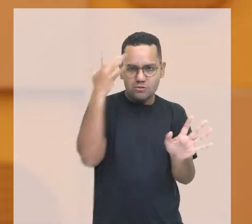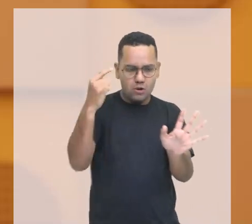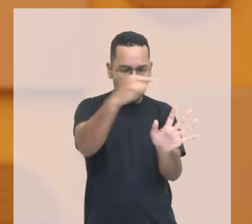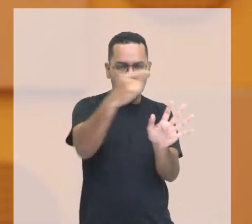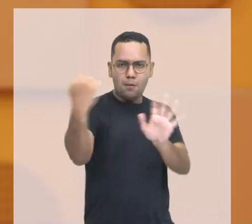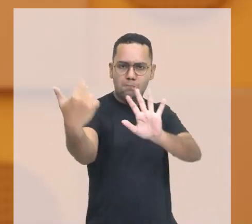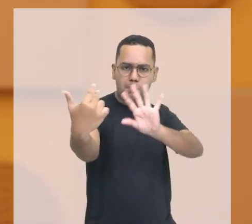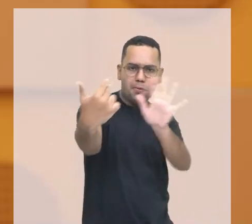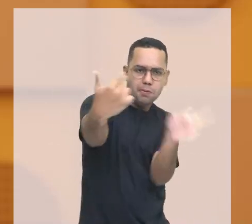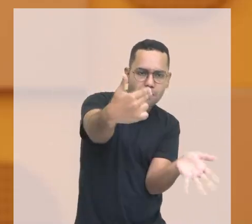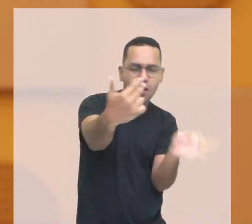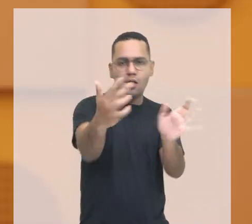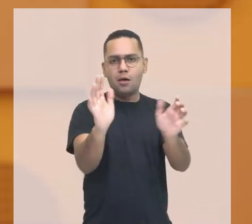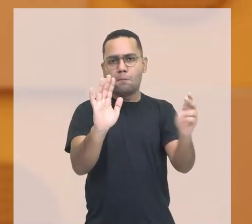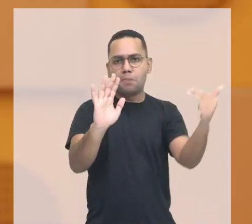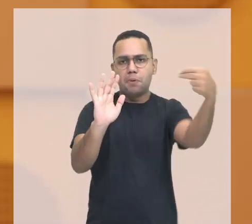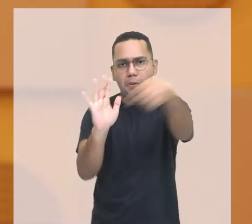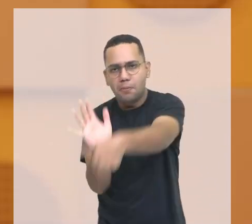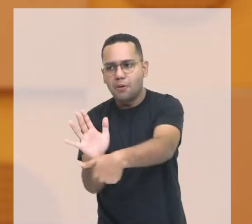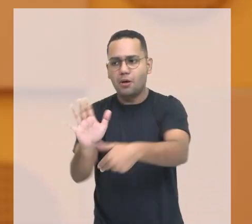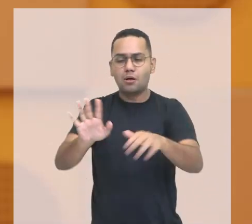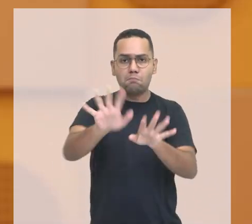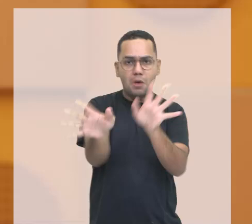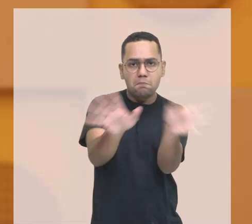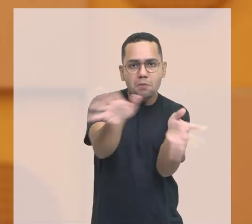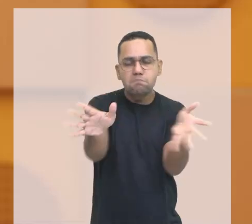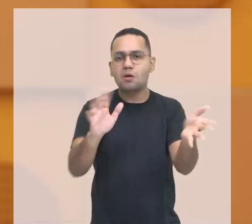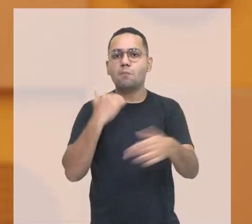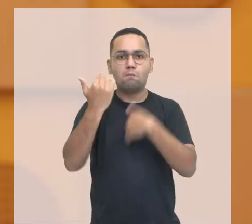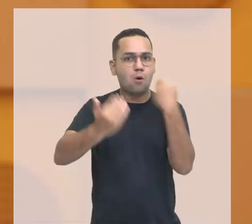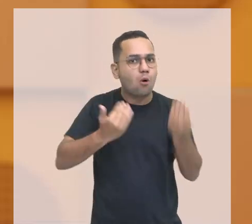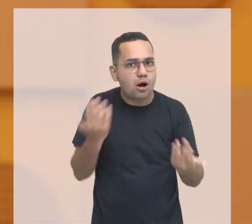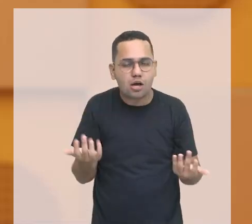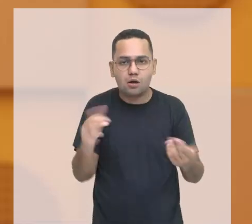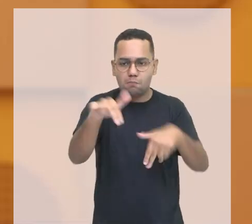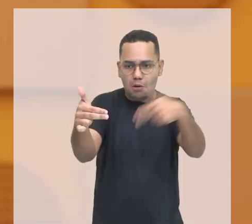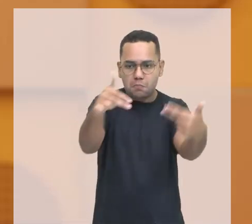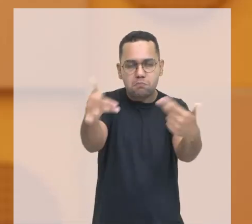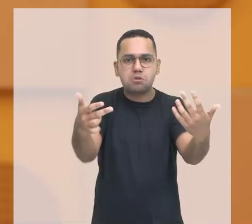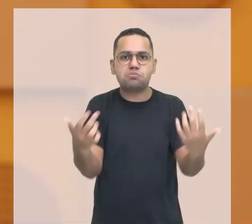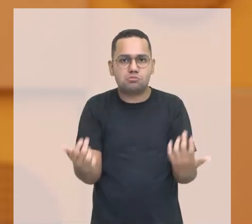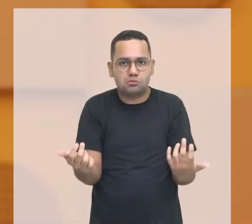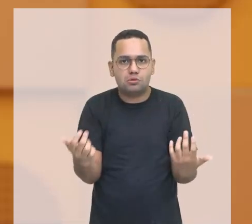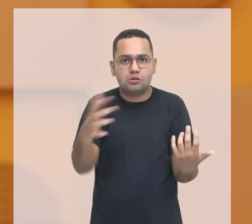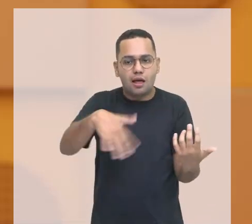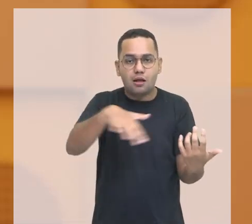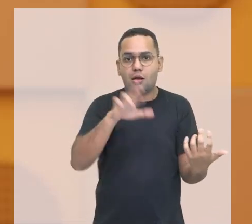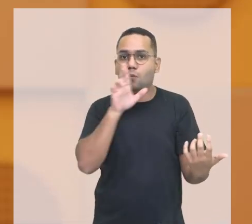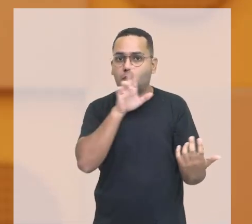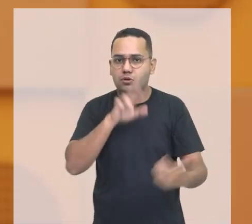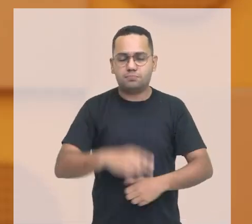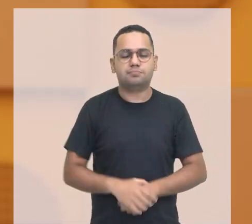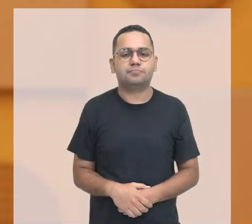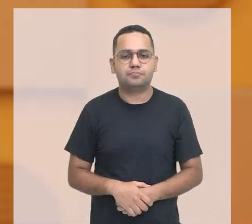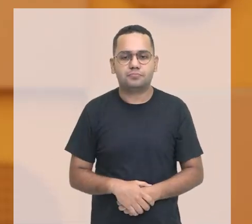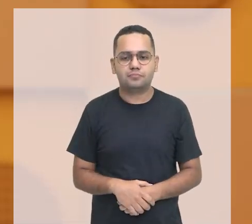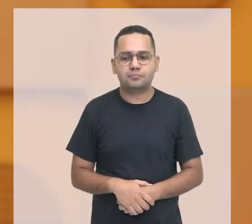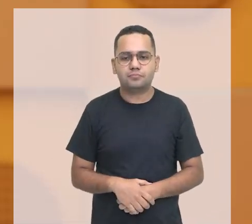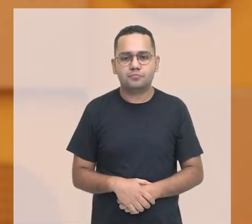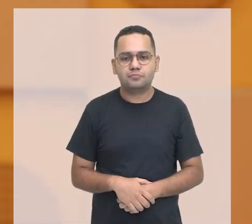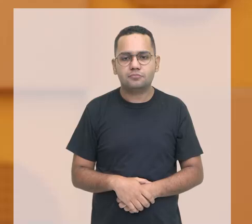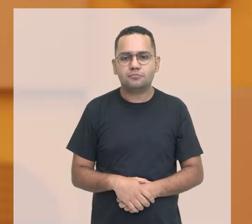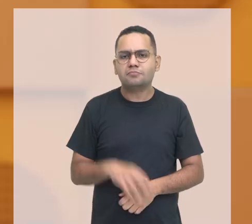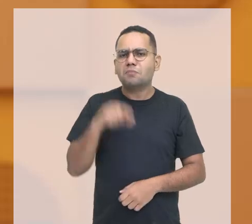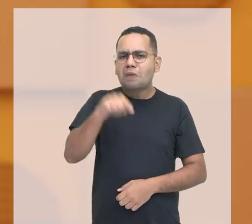causando uma revolta generalizada sobre as ruas ali das capitais, da capital russa naquele momento. Isso gerou o que a gente chama